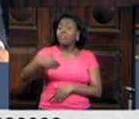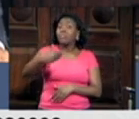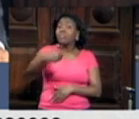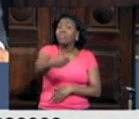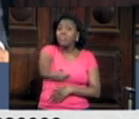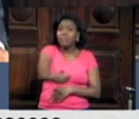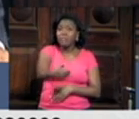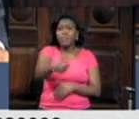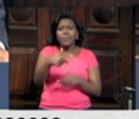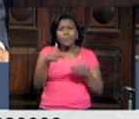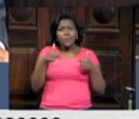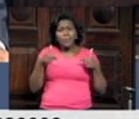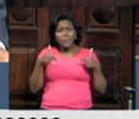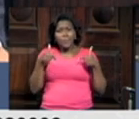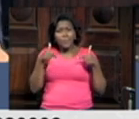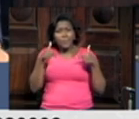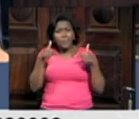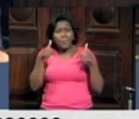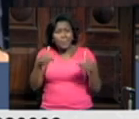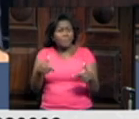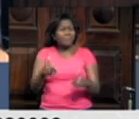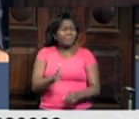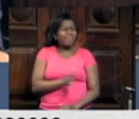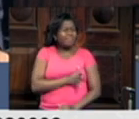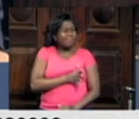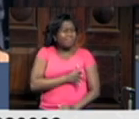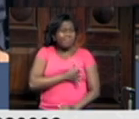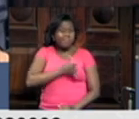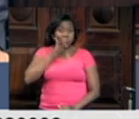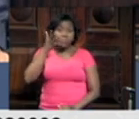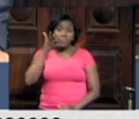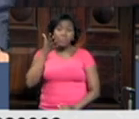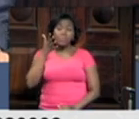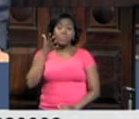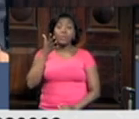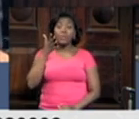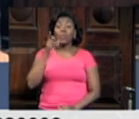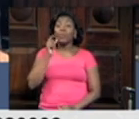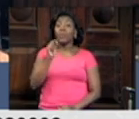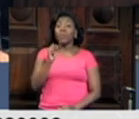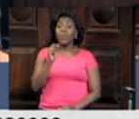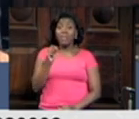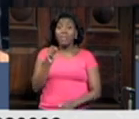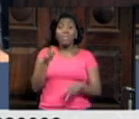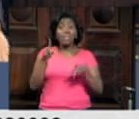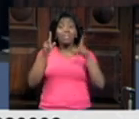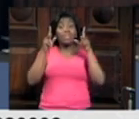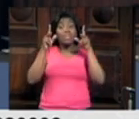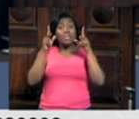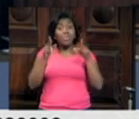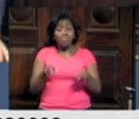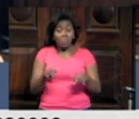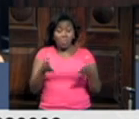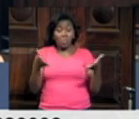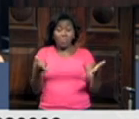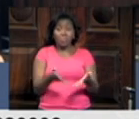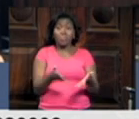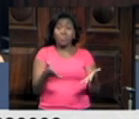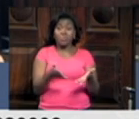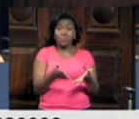práticas tão repulsivas quanto as práticas que estão sendo